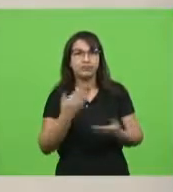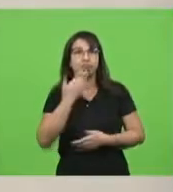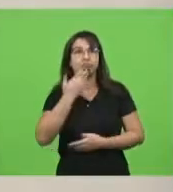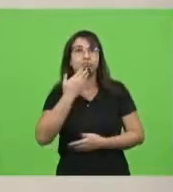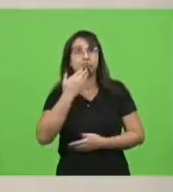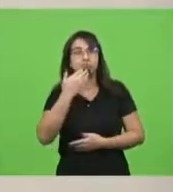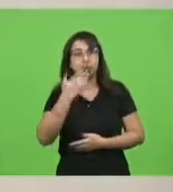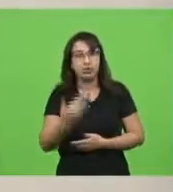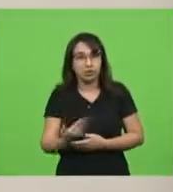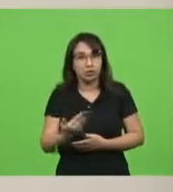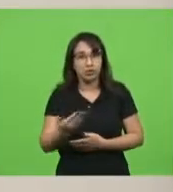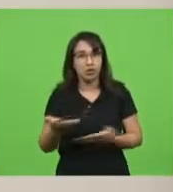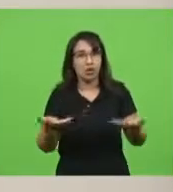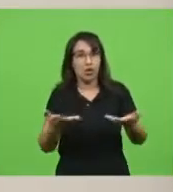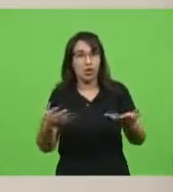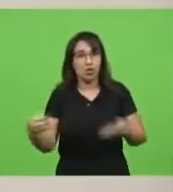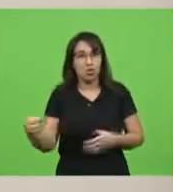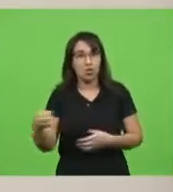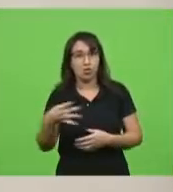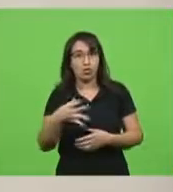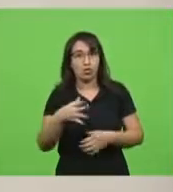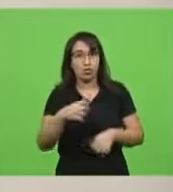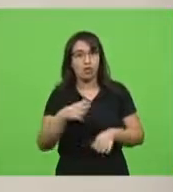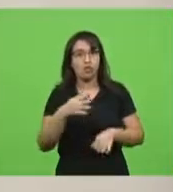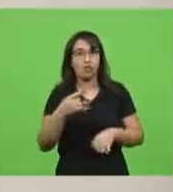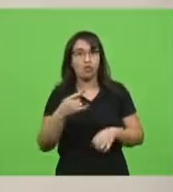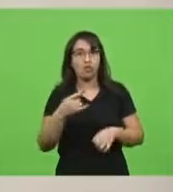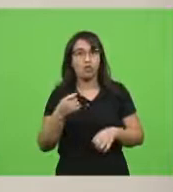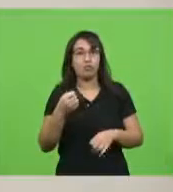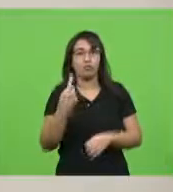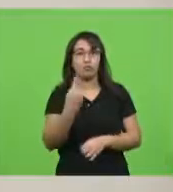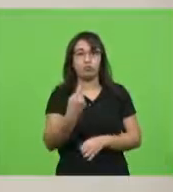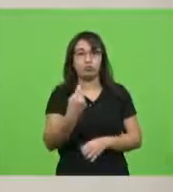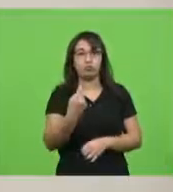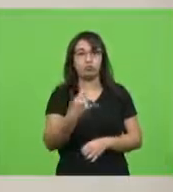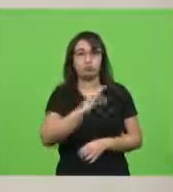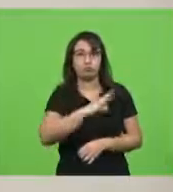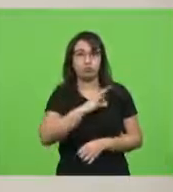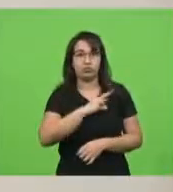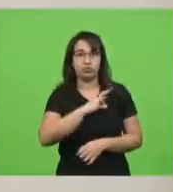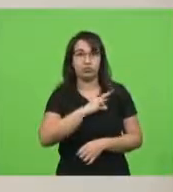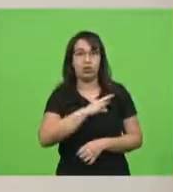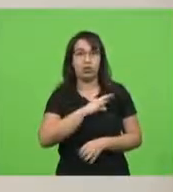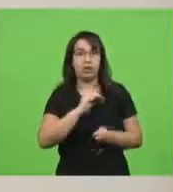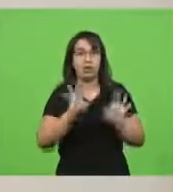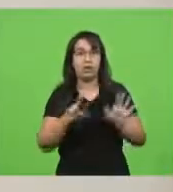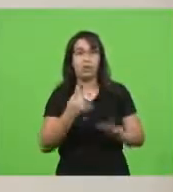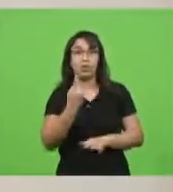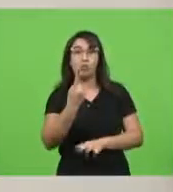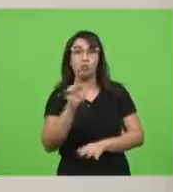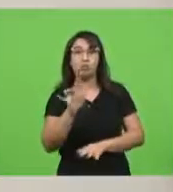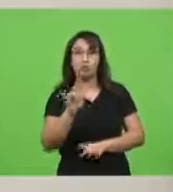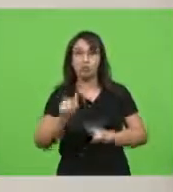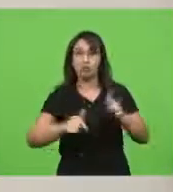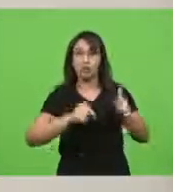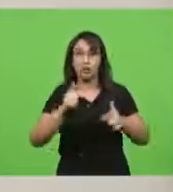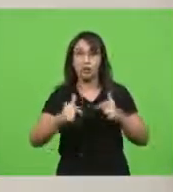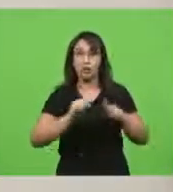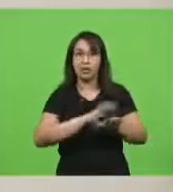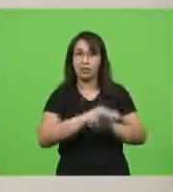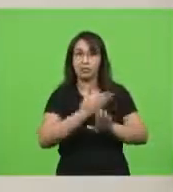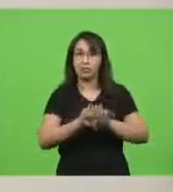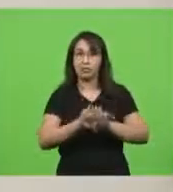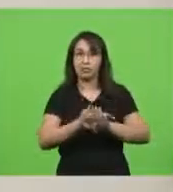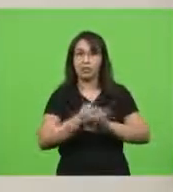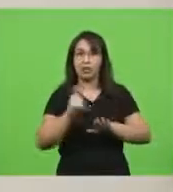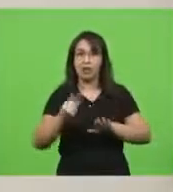agora, nessa nova leva, mais 1 policial. Mas dos 4, realmente só tem 1 trabalhando durante o dia, que é aquela escala,